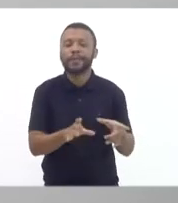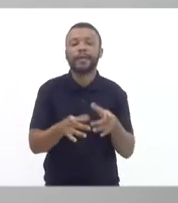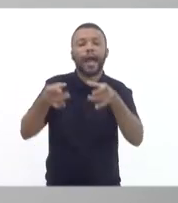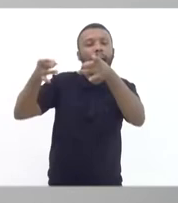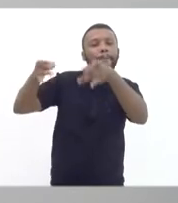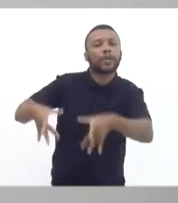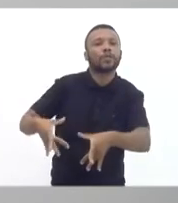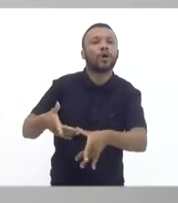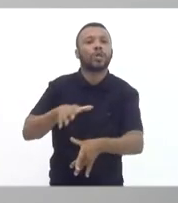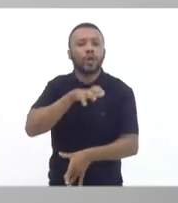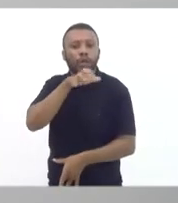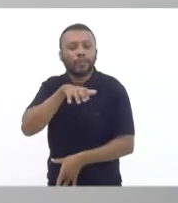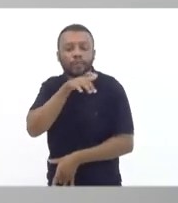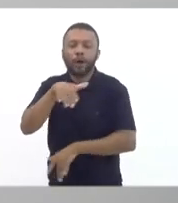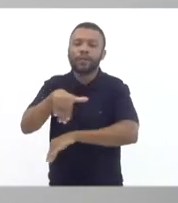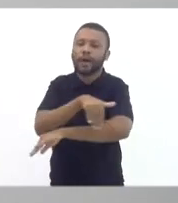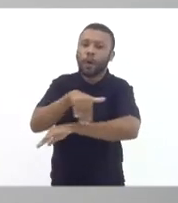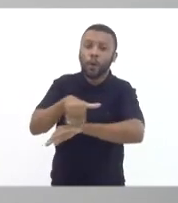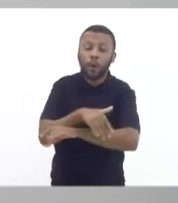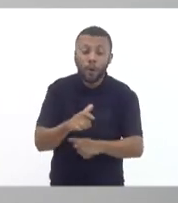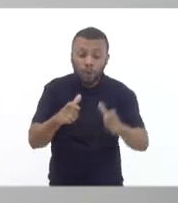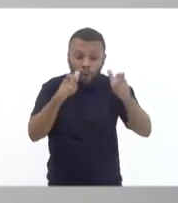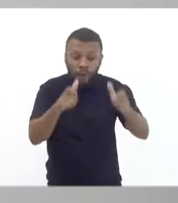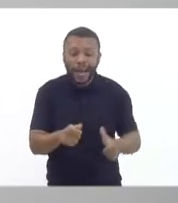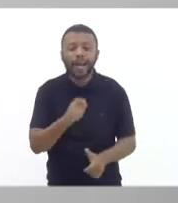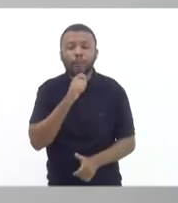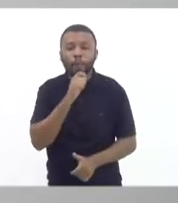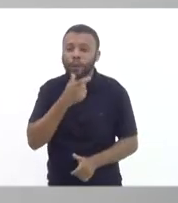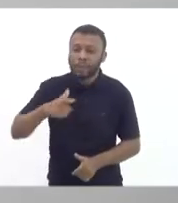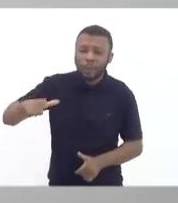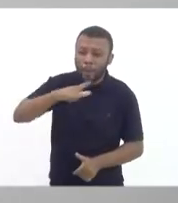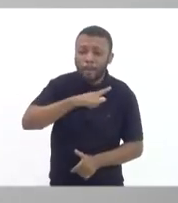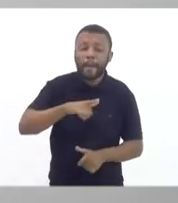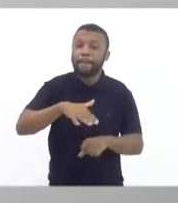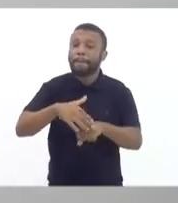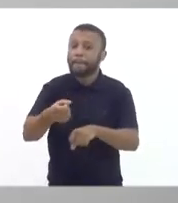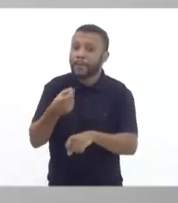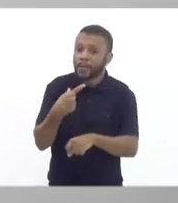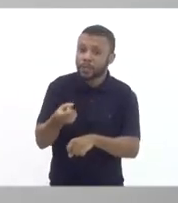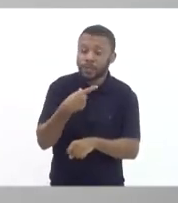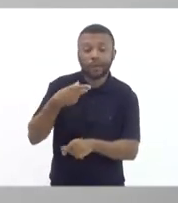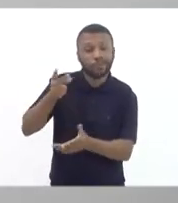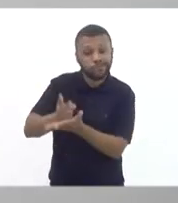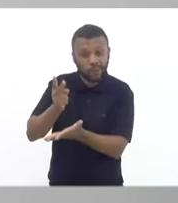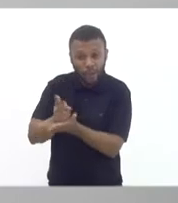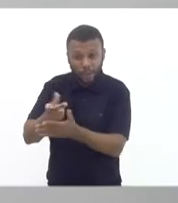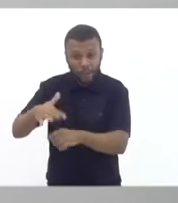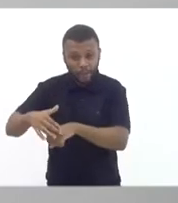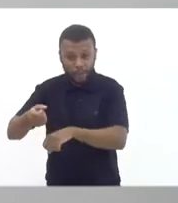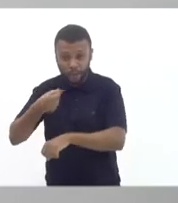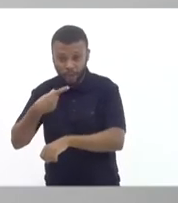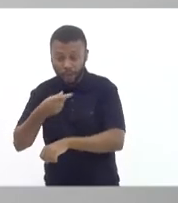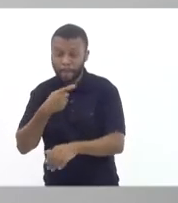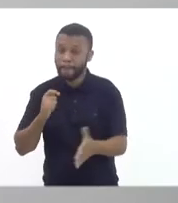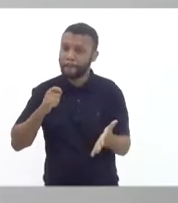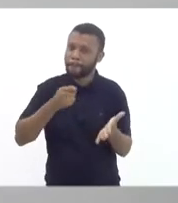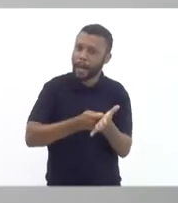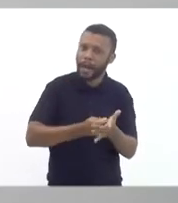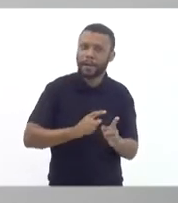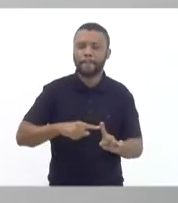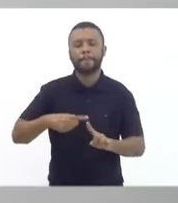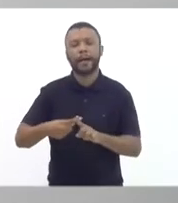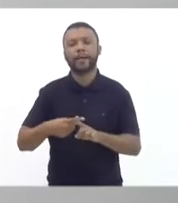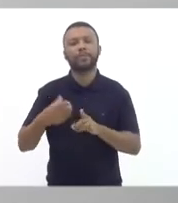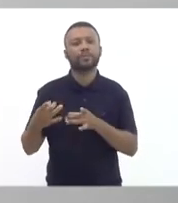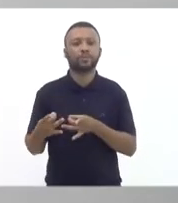que mantêm o animal dentro do local sem uma medicação, mesmo essa medicação sendo paga e doada, né? Então, queria que vocês,